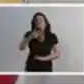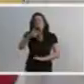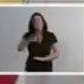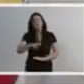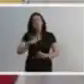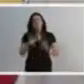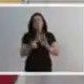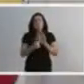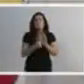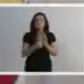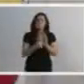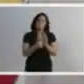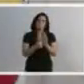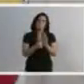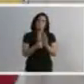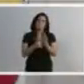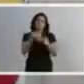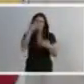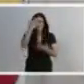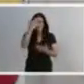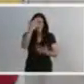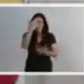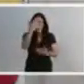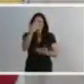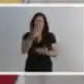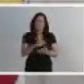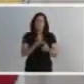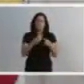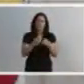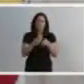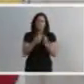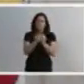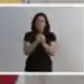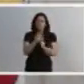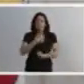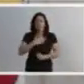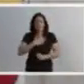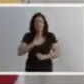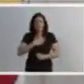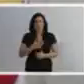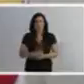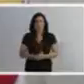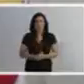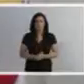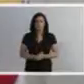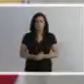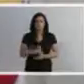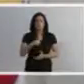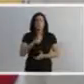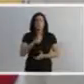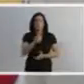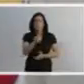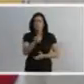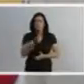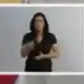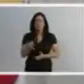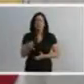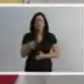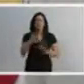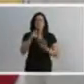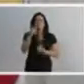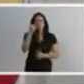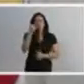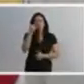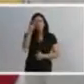enfatizou isso e agradeço à equipe que comigo estava nesse período nós temos várias projeções para o